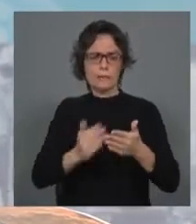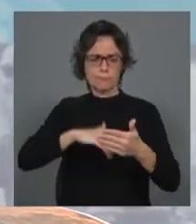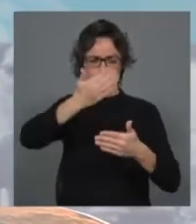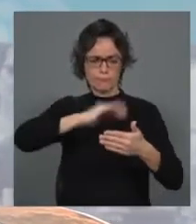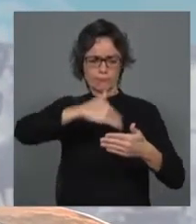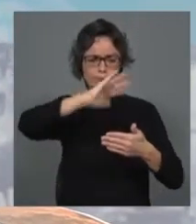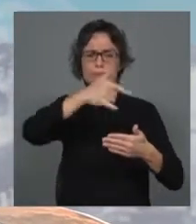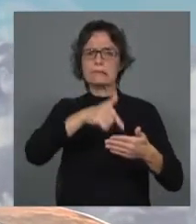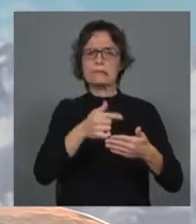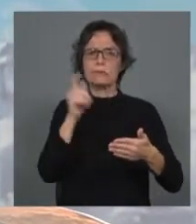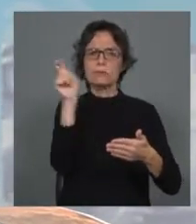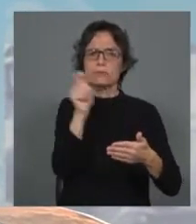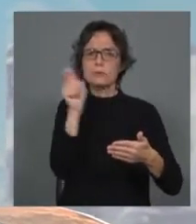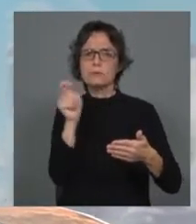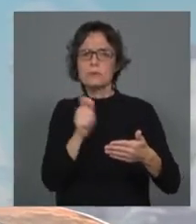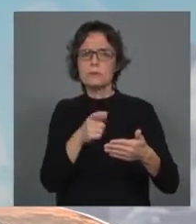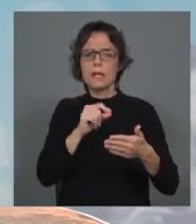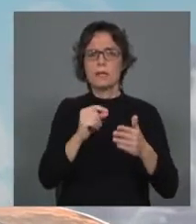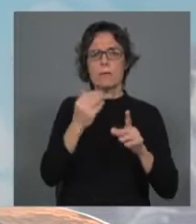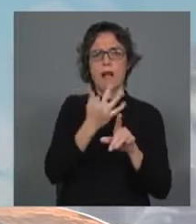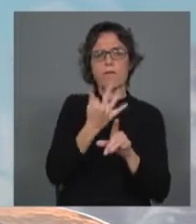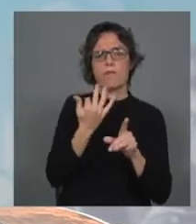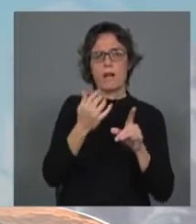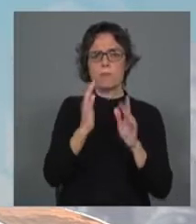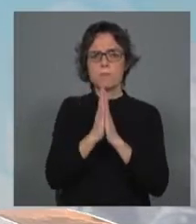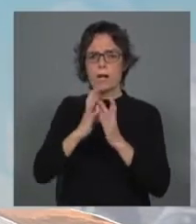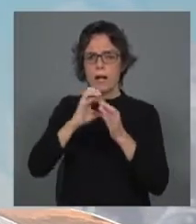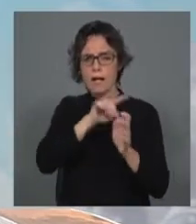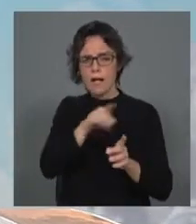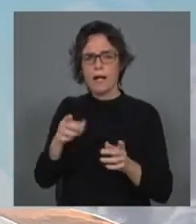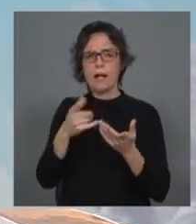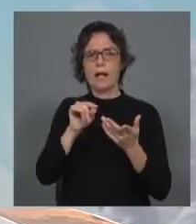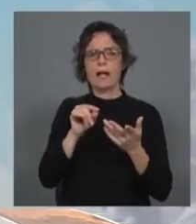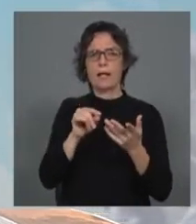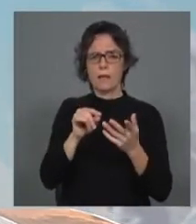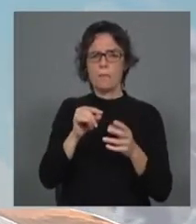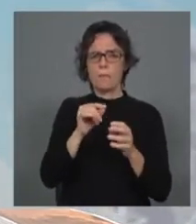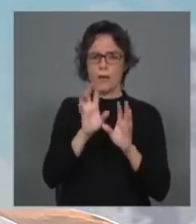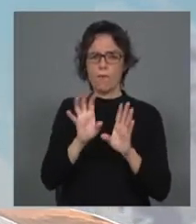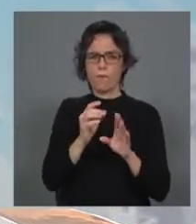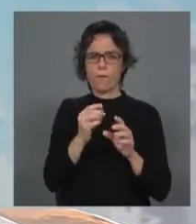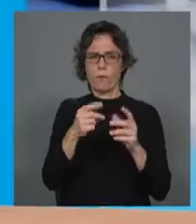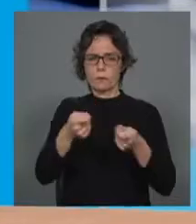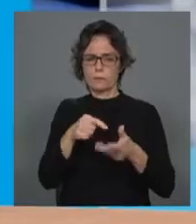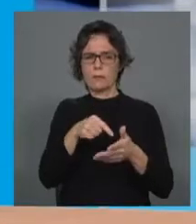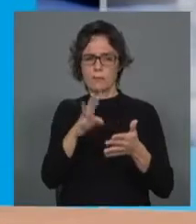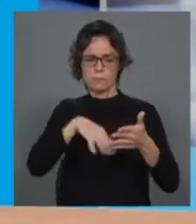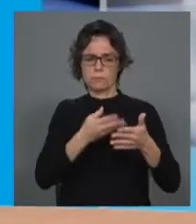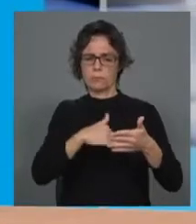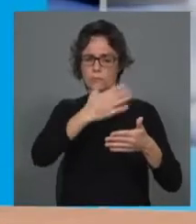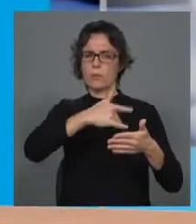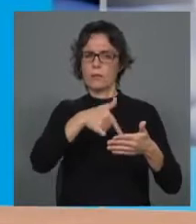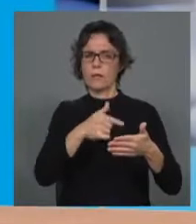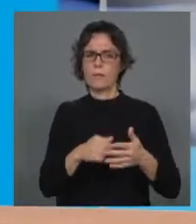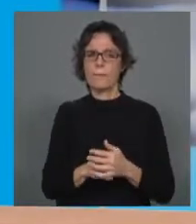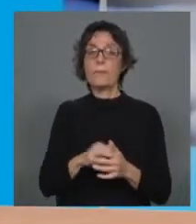reúnem festas religiosas, tradições de cada uma dessas religiões? É esse o propósito? Esse é o propósito, como disse, para